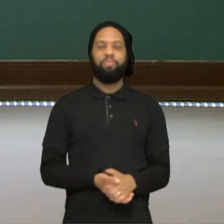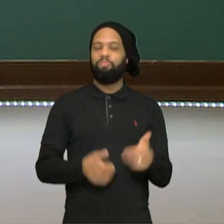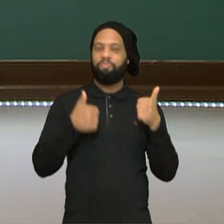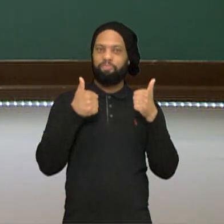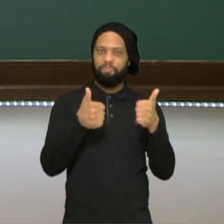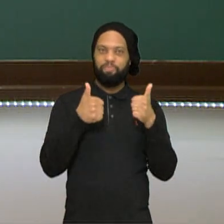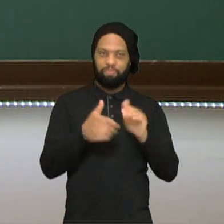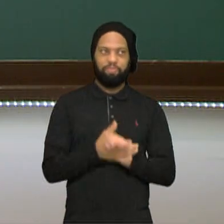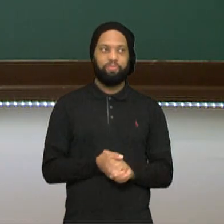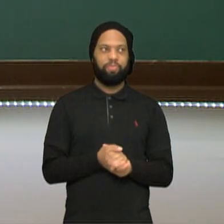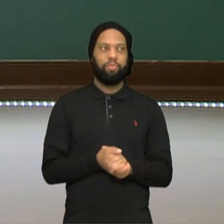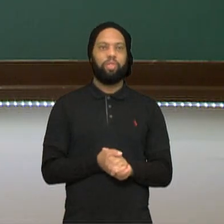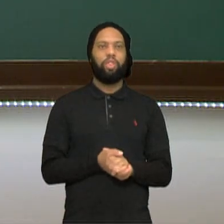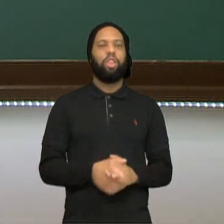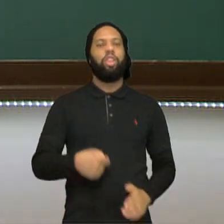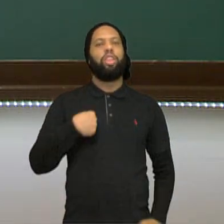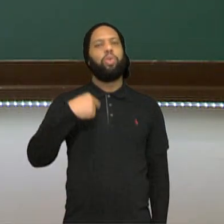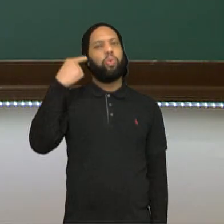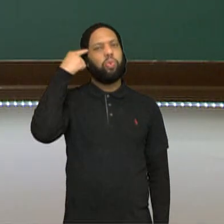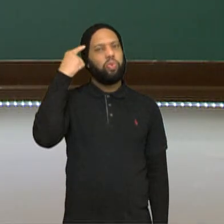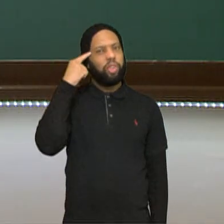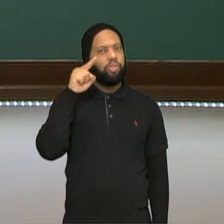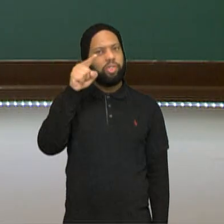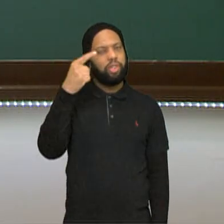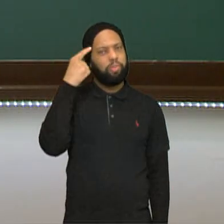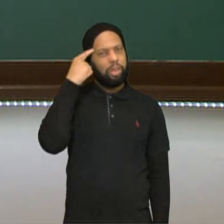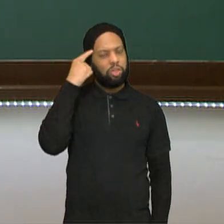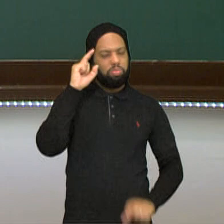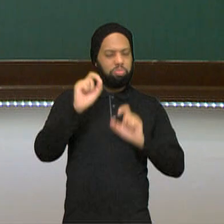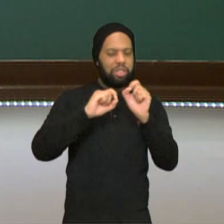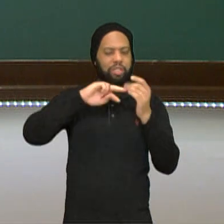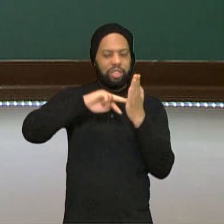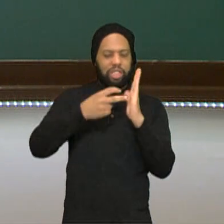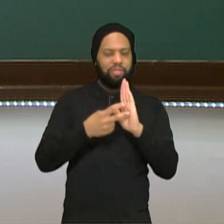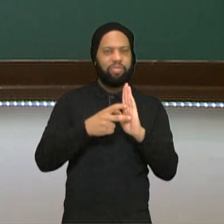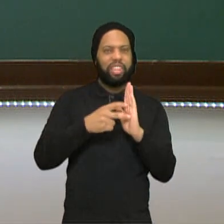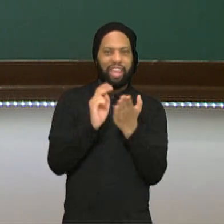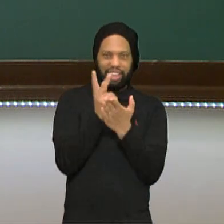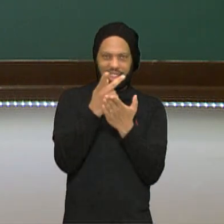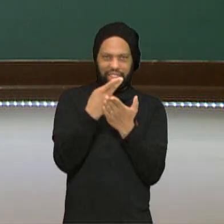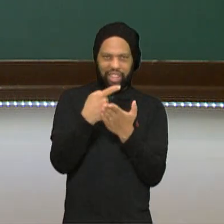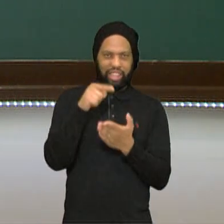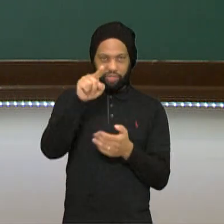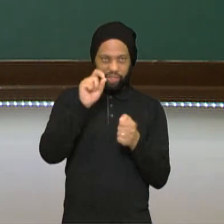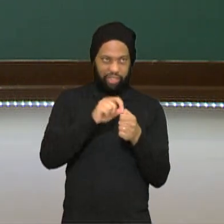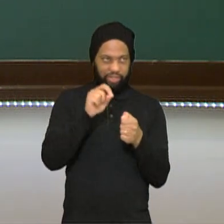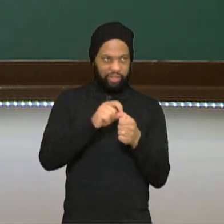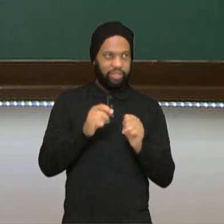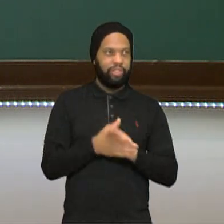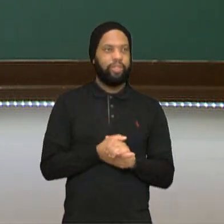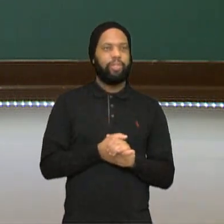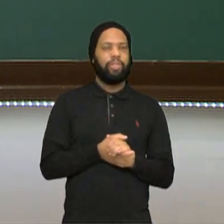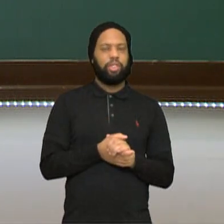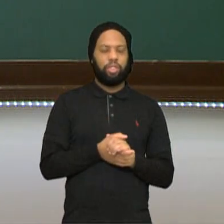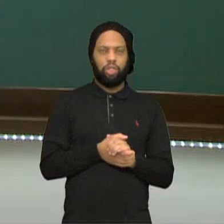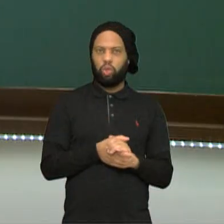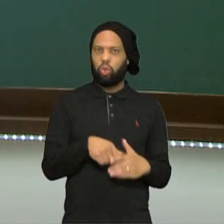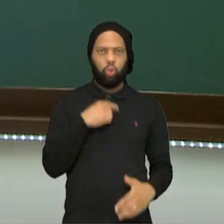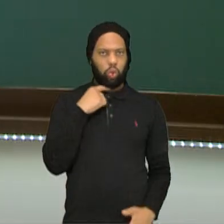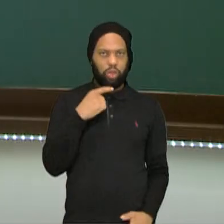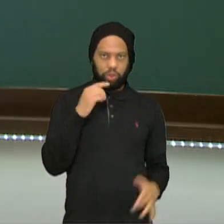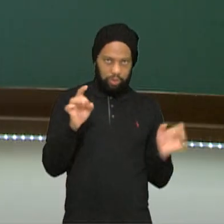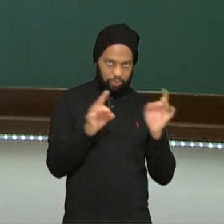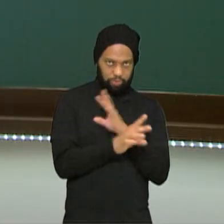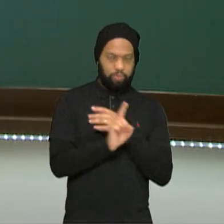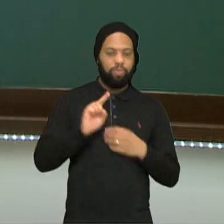Muito bem, eu sei que vocês pensaram aí, né, o que simboliza esse grafismo que vocês criaram, né? Então já sabe, não terminou? Termina depois,